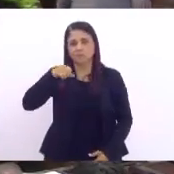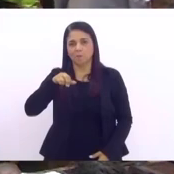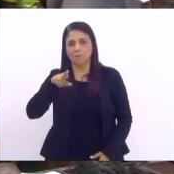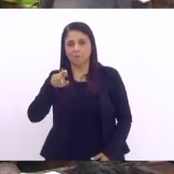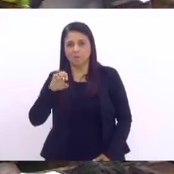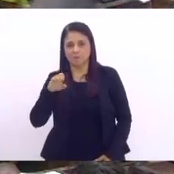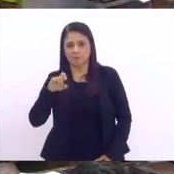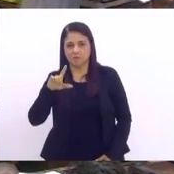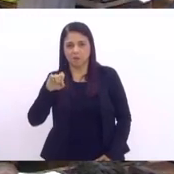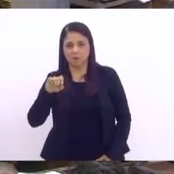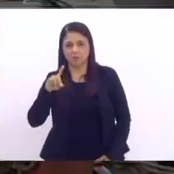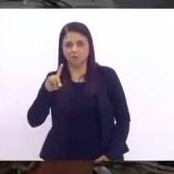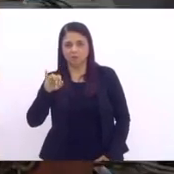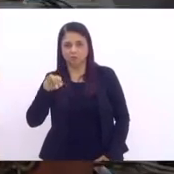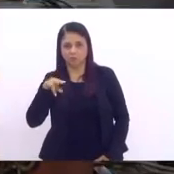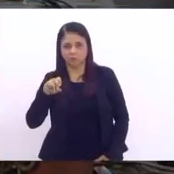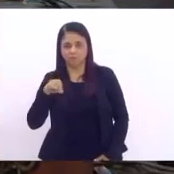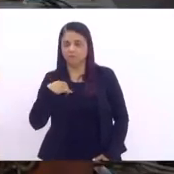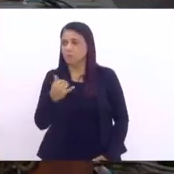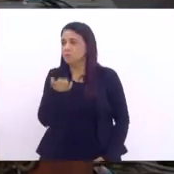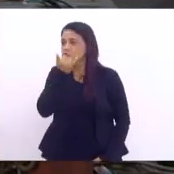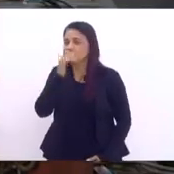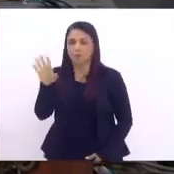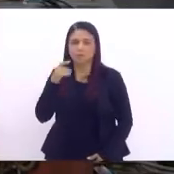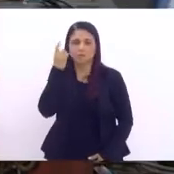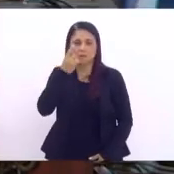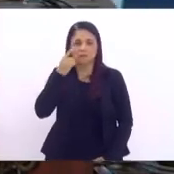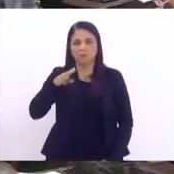Perdão, deputado Bruno Dauaire.